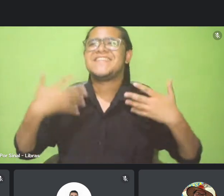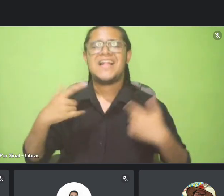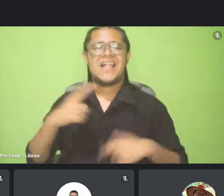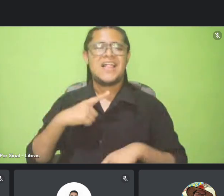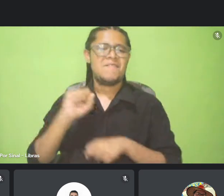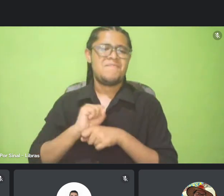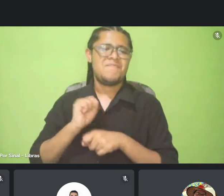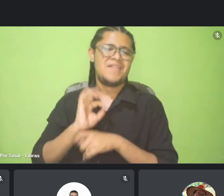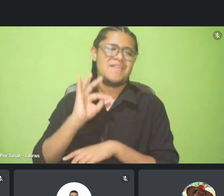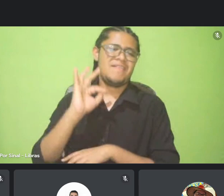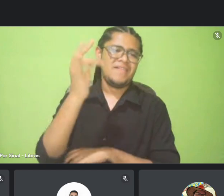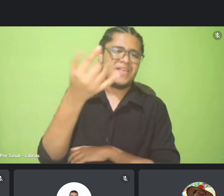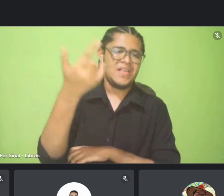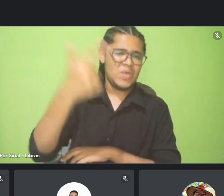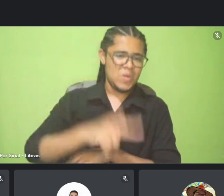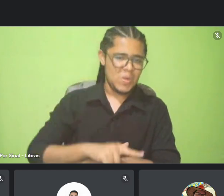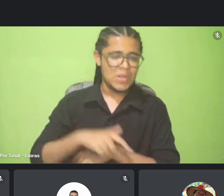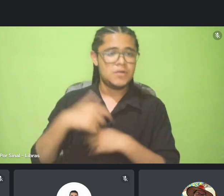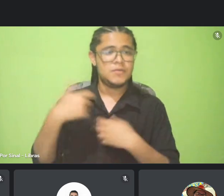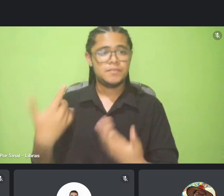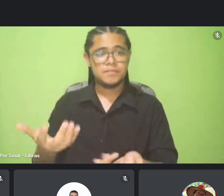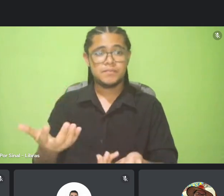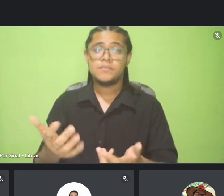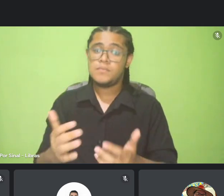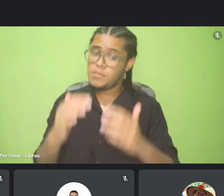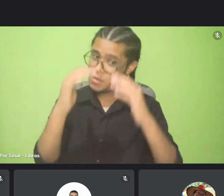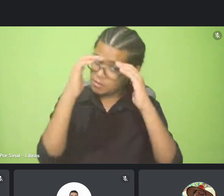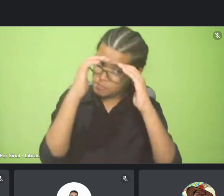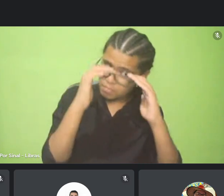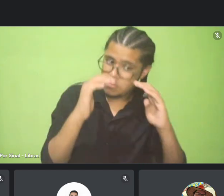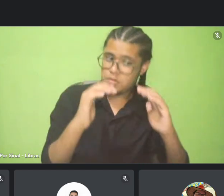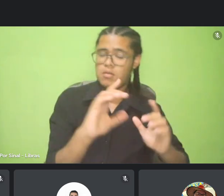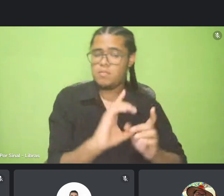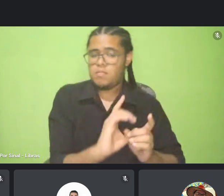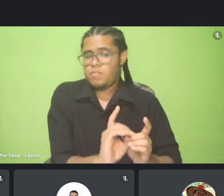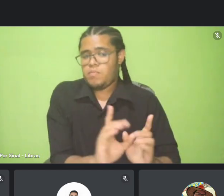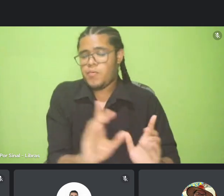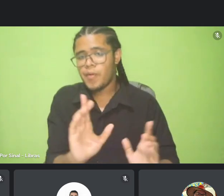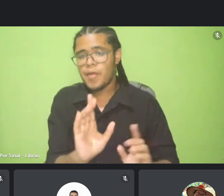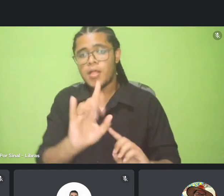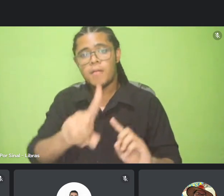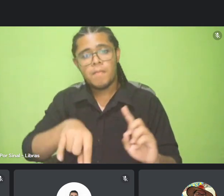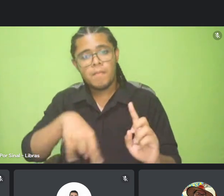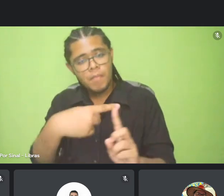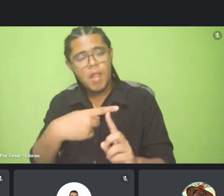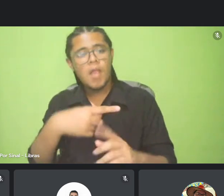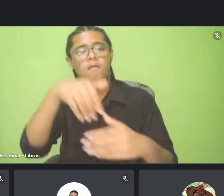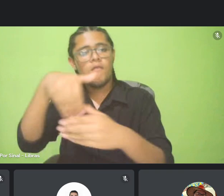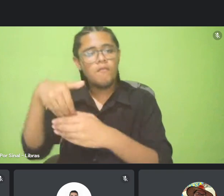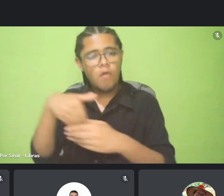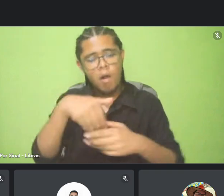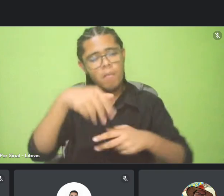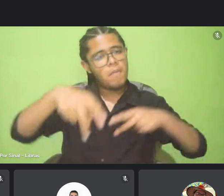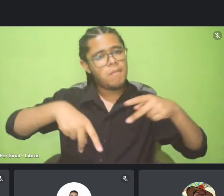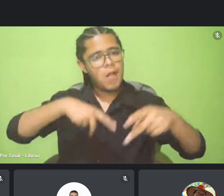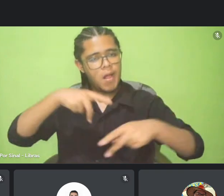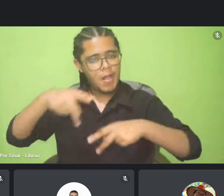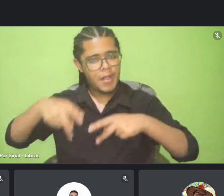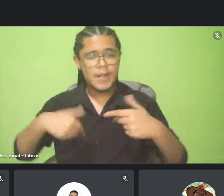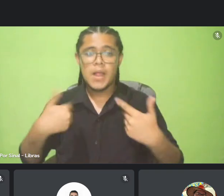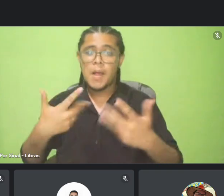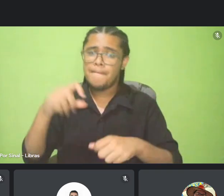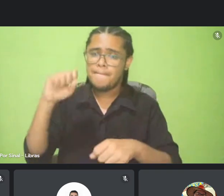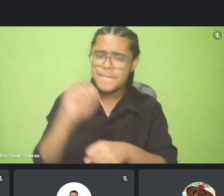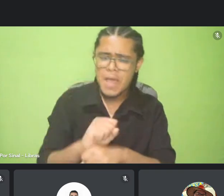novo. respeite a democracia e o voto popular. Parem com atos